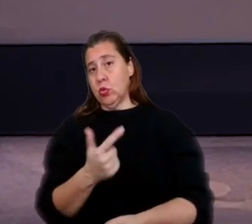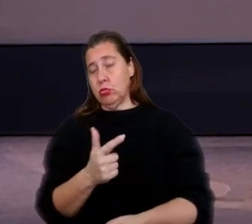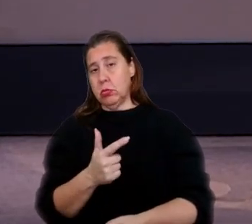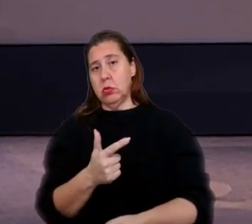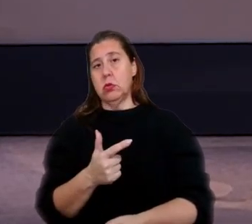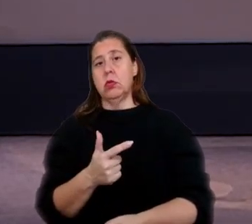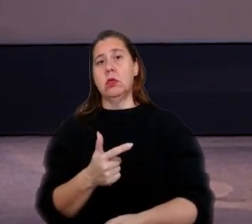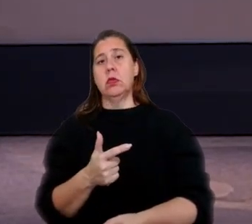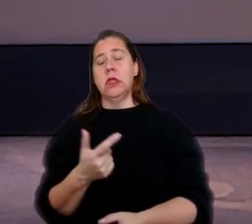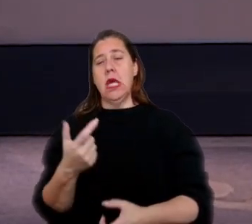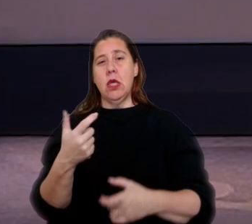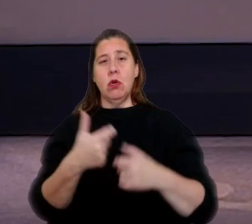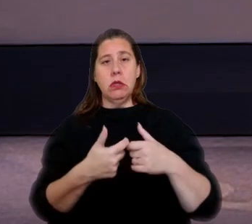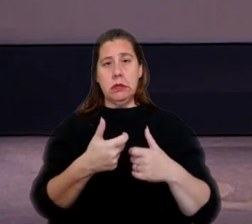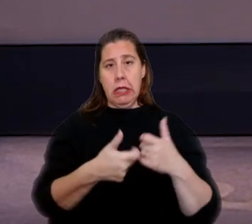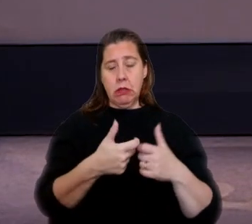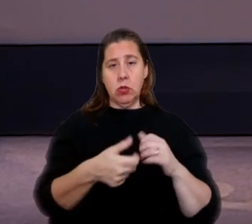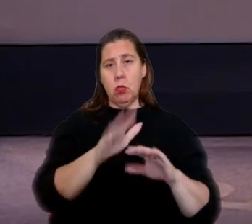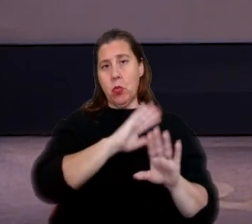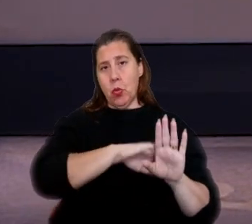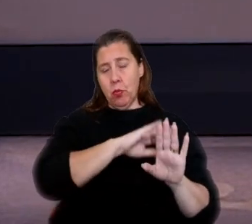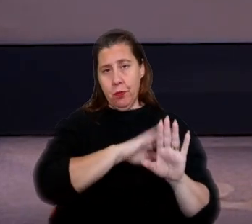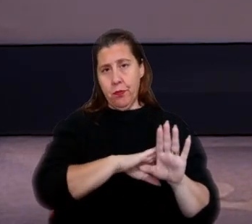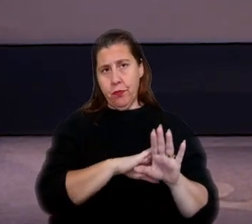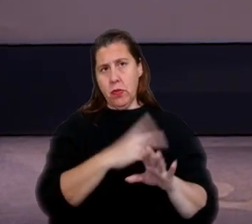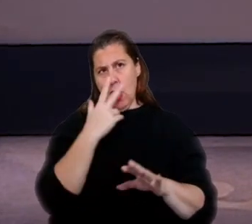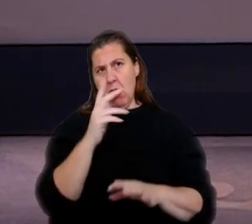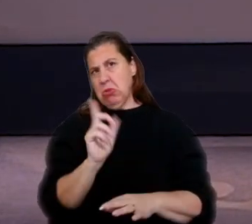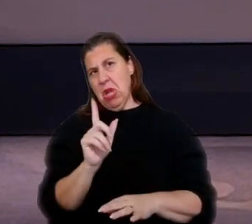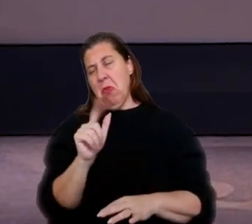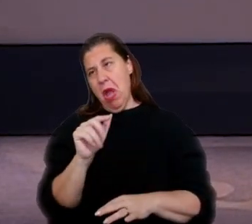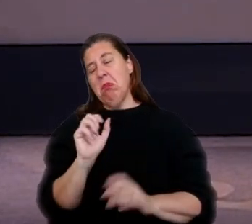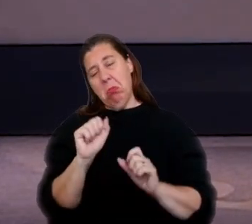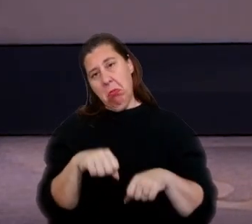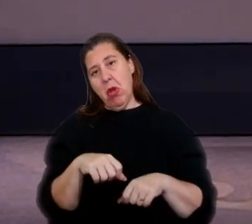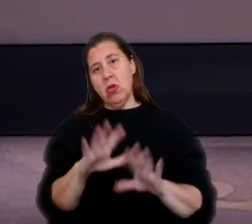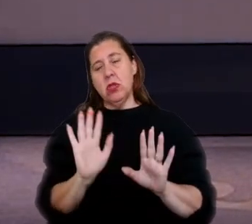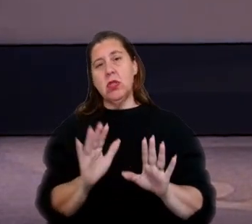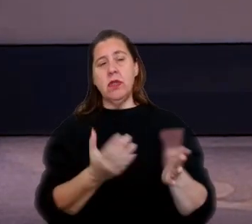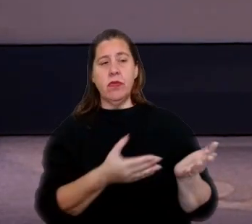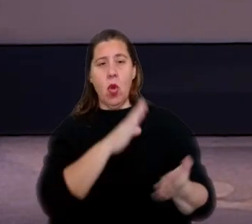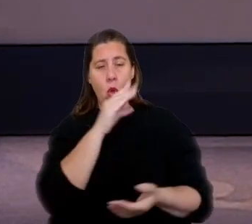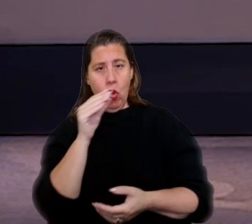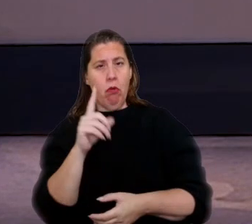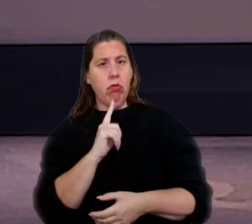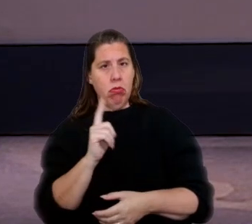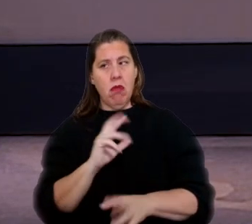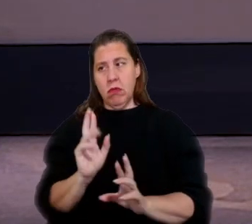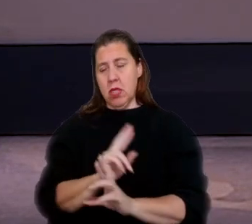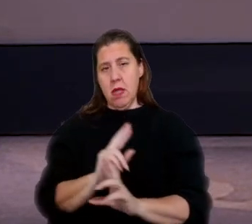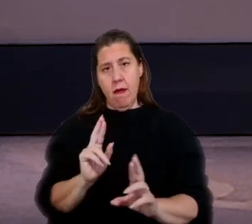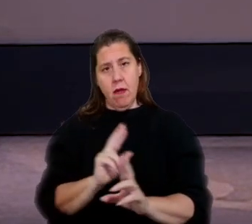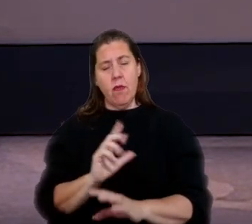que não haja uma questão sexual por trás do relacionamento, eu até acredito que não, que é possível que nos adolescentes